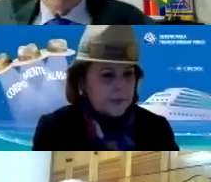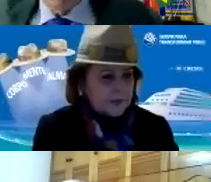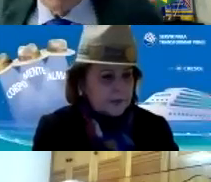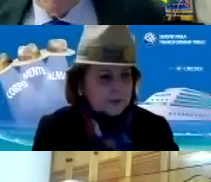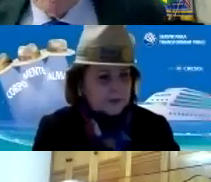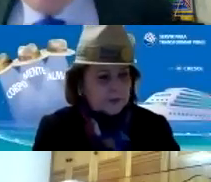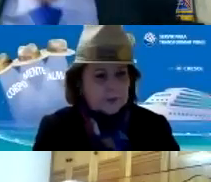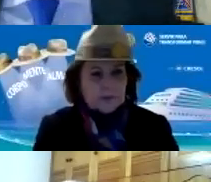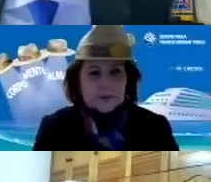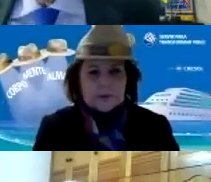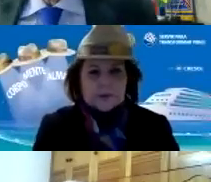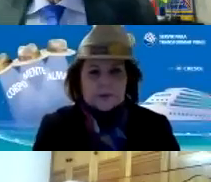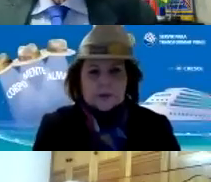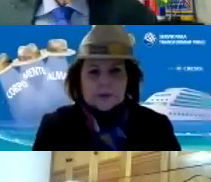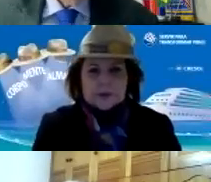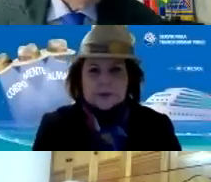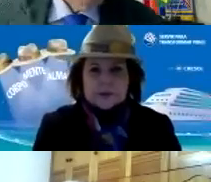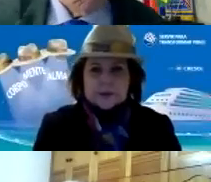A vinheta.